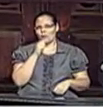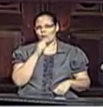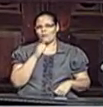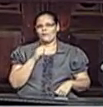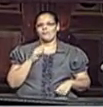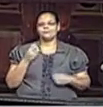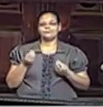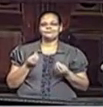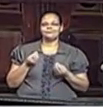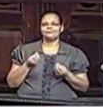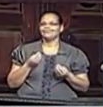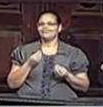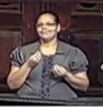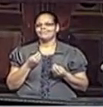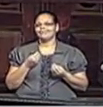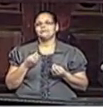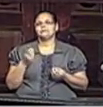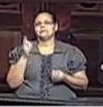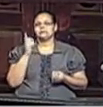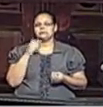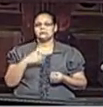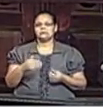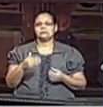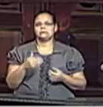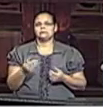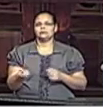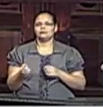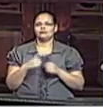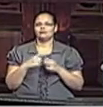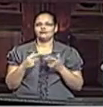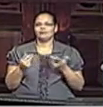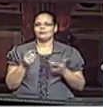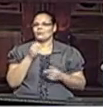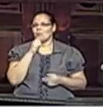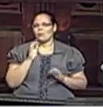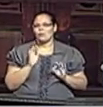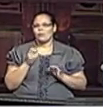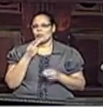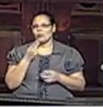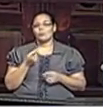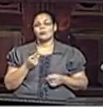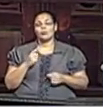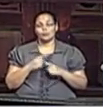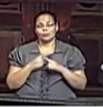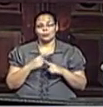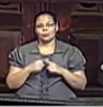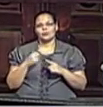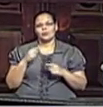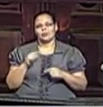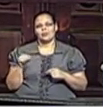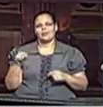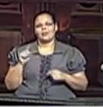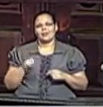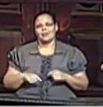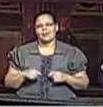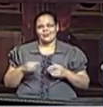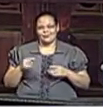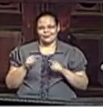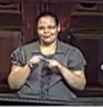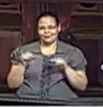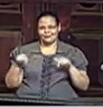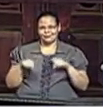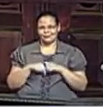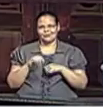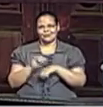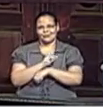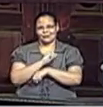salvaguarda e sem nenhuma garantia. Isso nós não podemos concordar, ainda mais porque se trata de uma área